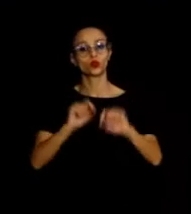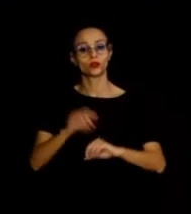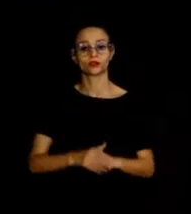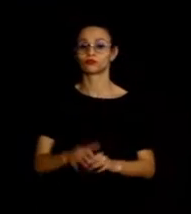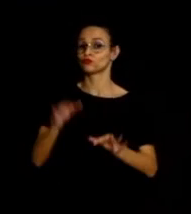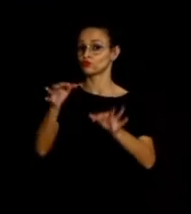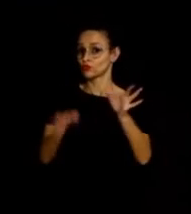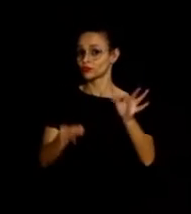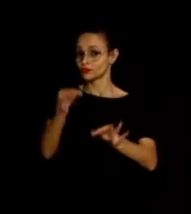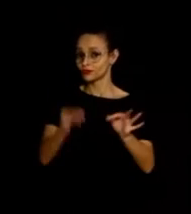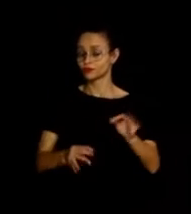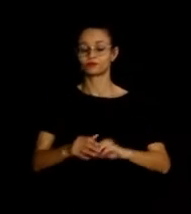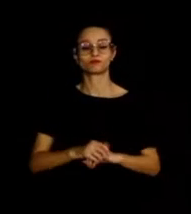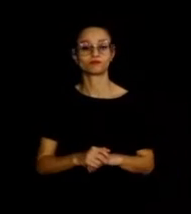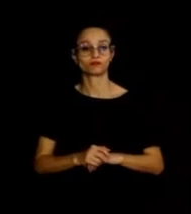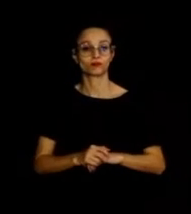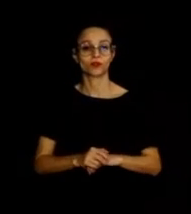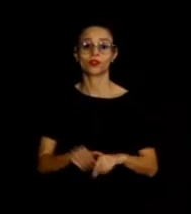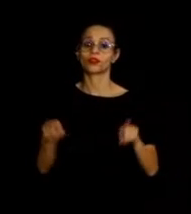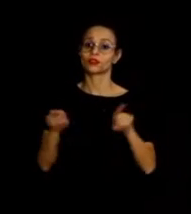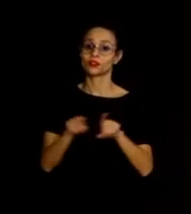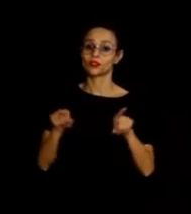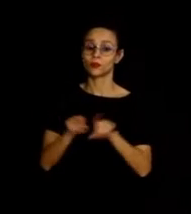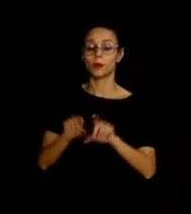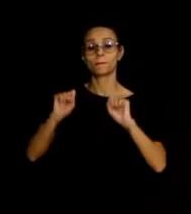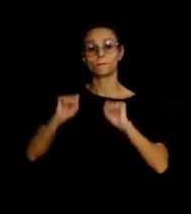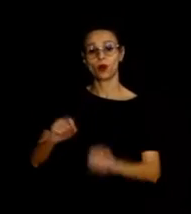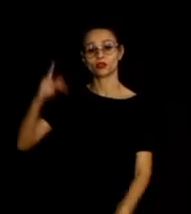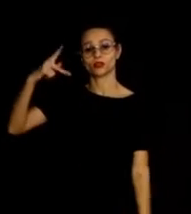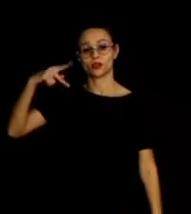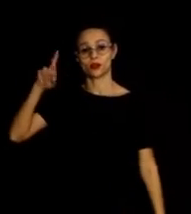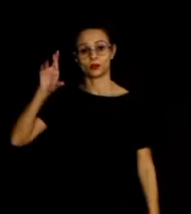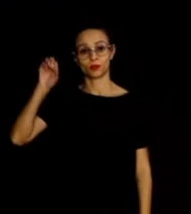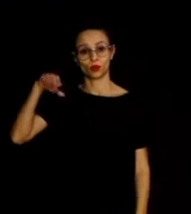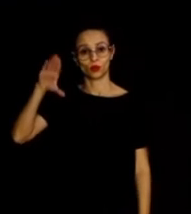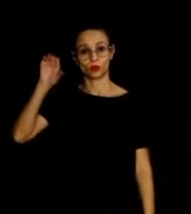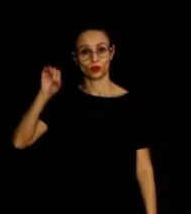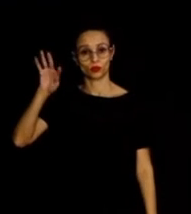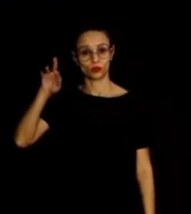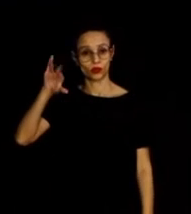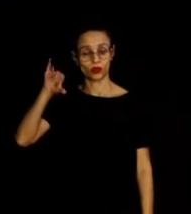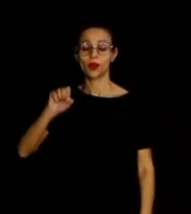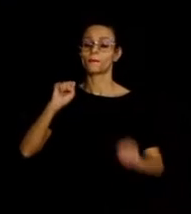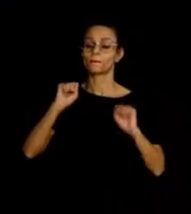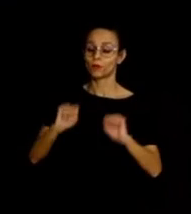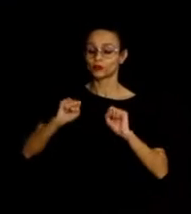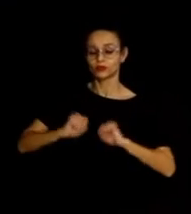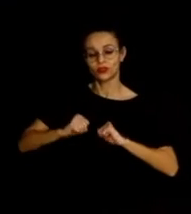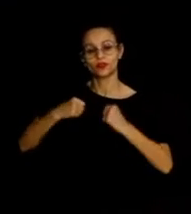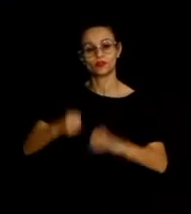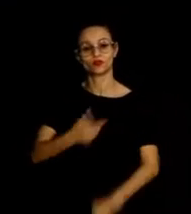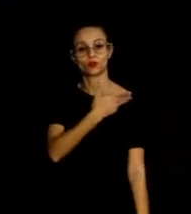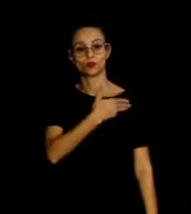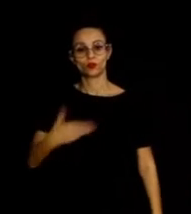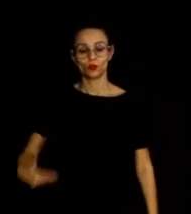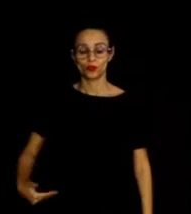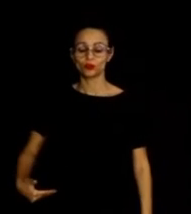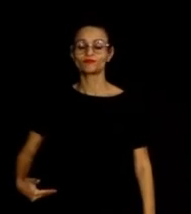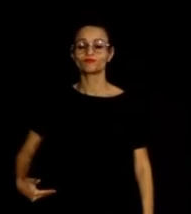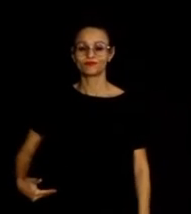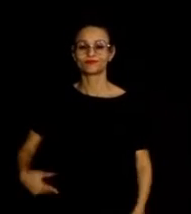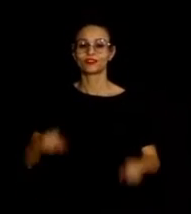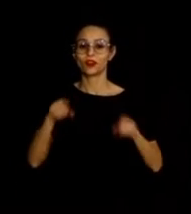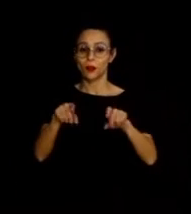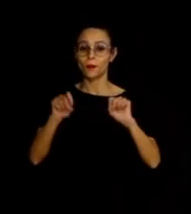juiz você pode ser promotora você pode ser Defensor Público você pode ser